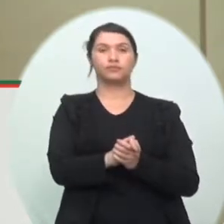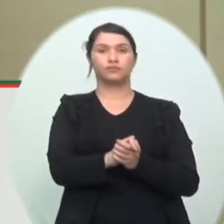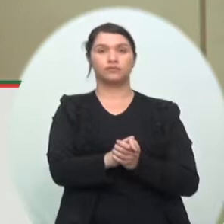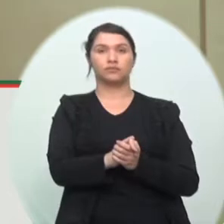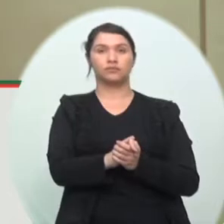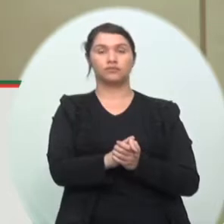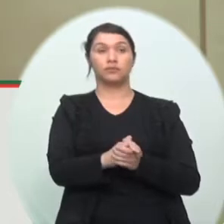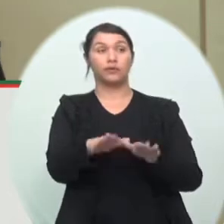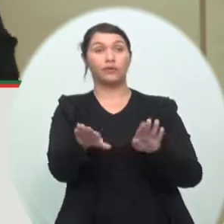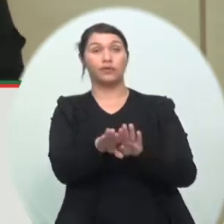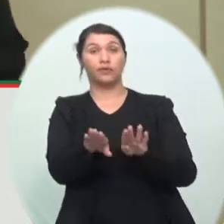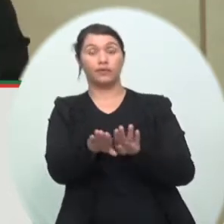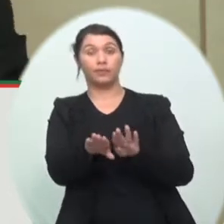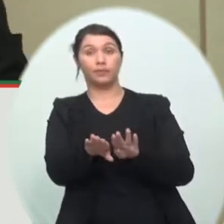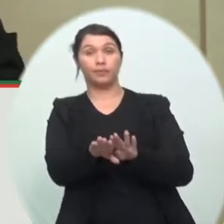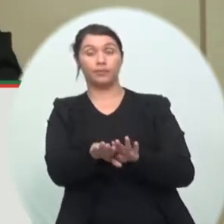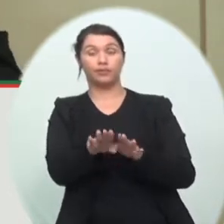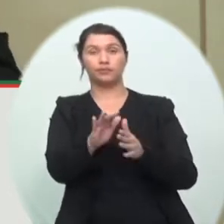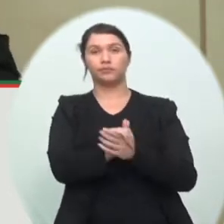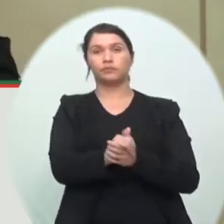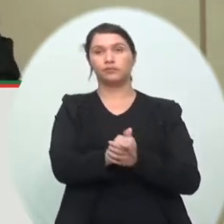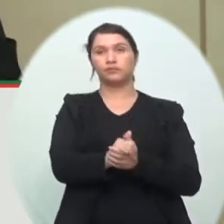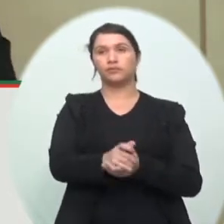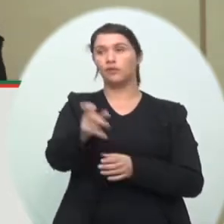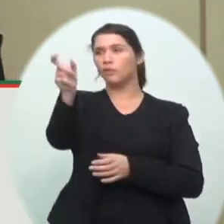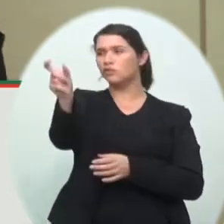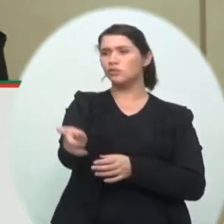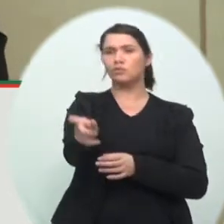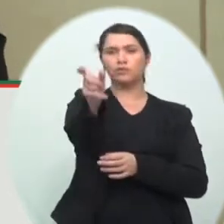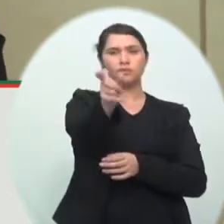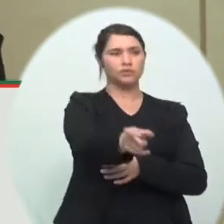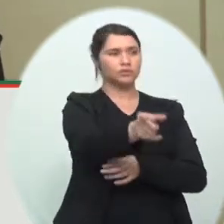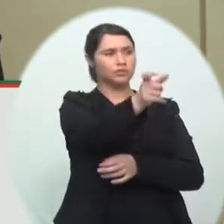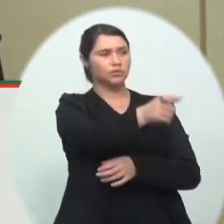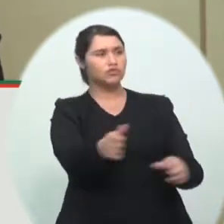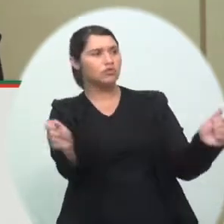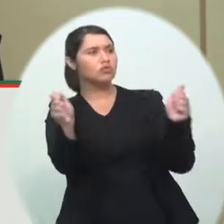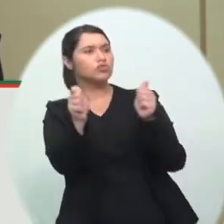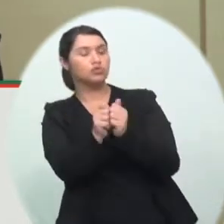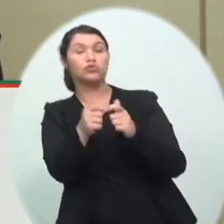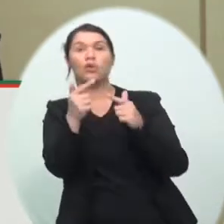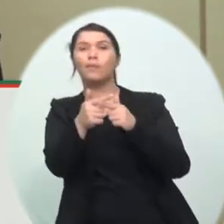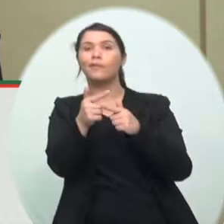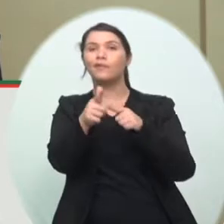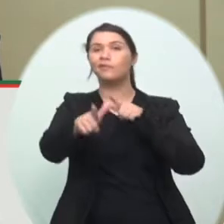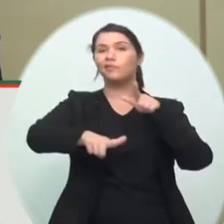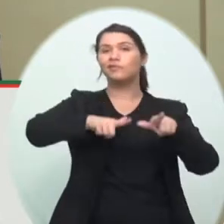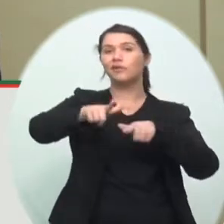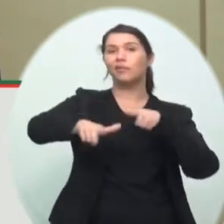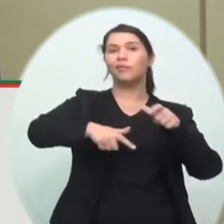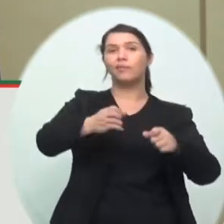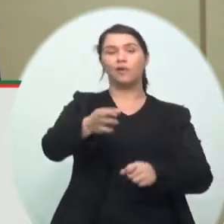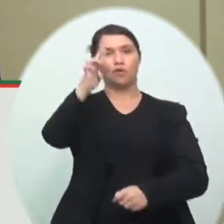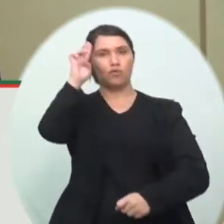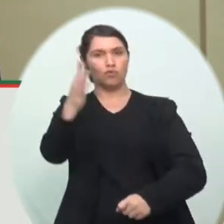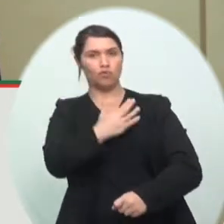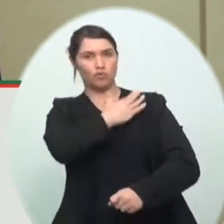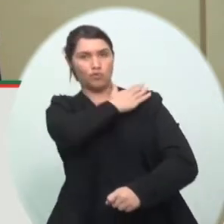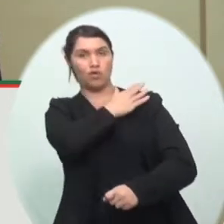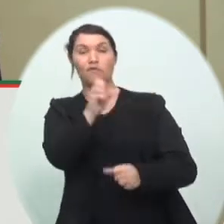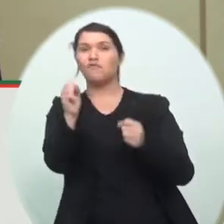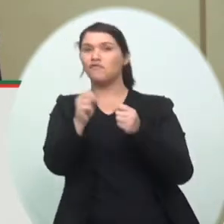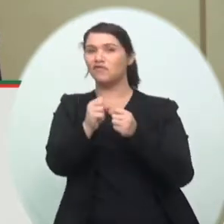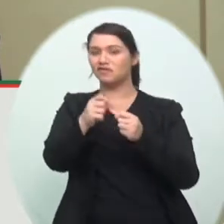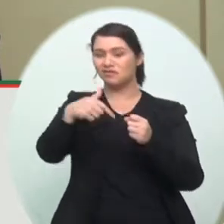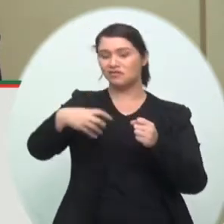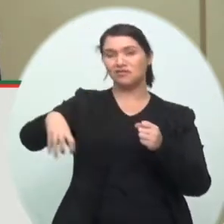assim a todas as pessoas que a gente tem à nossa volta, pelo trabalho que o coronel fez aqui na nossa região. Eu sempre brinco